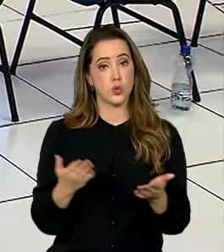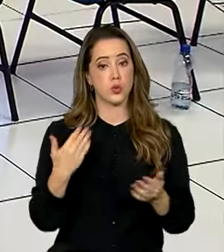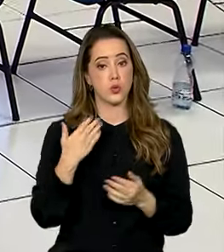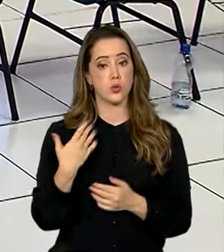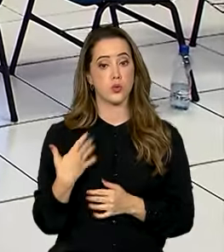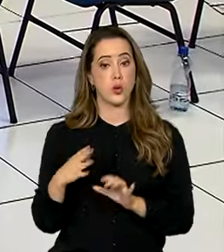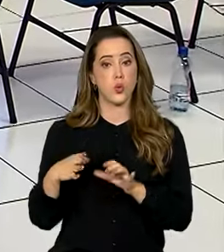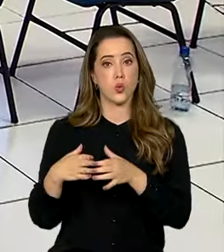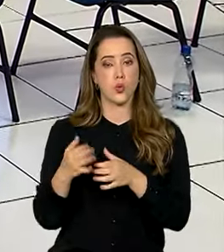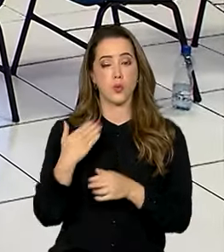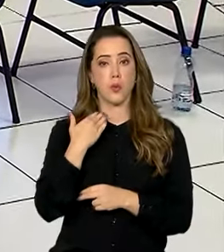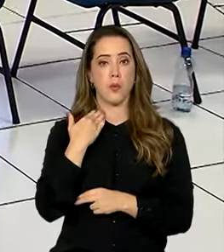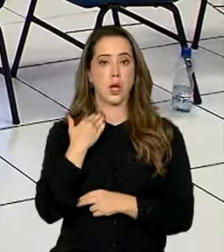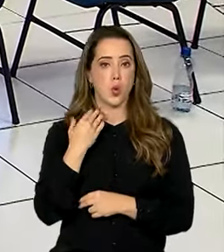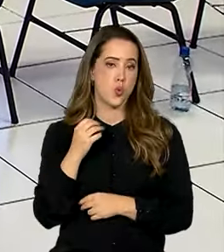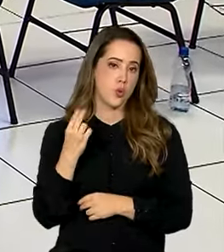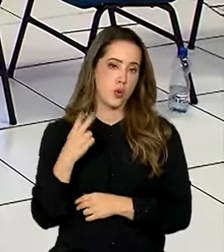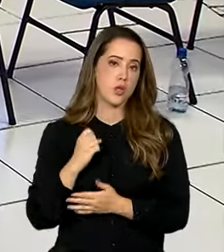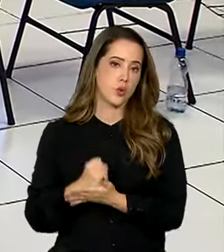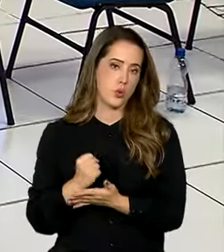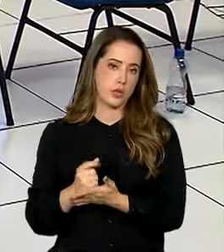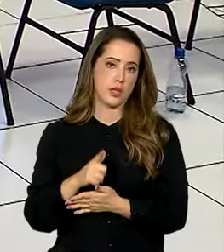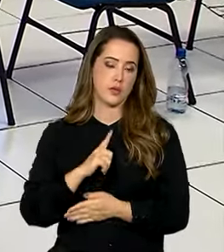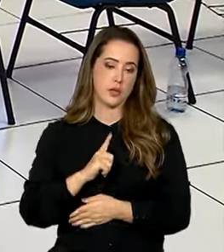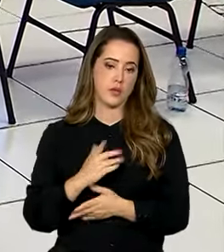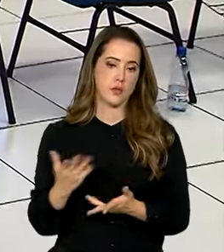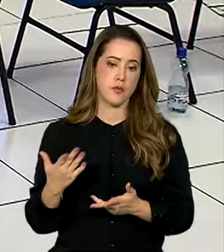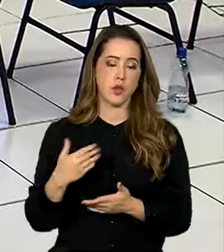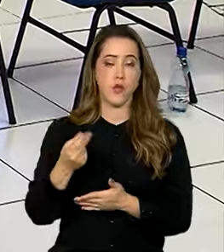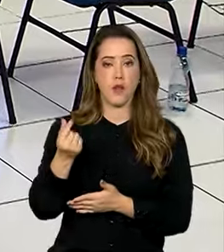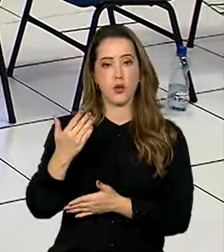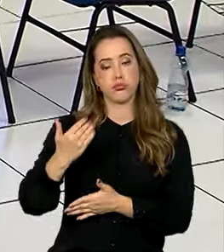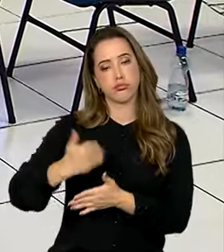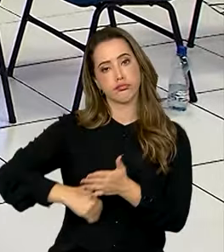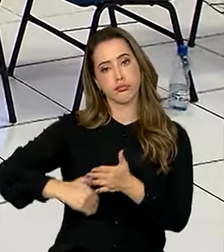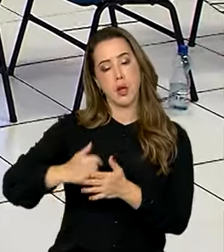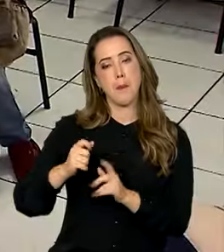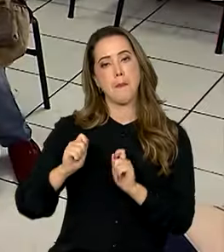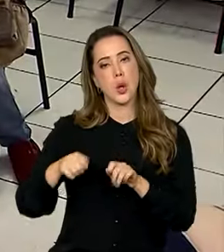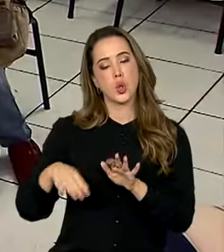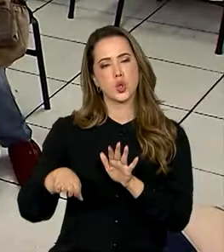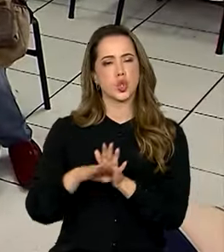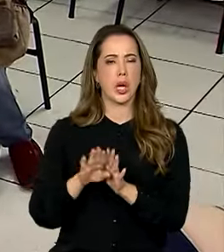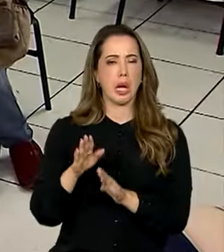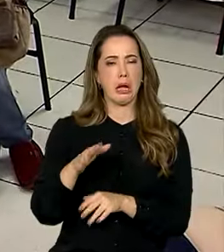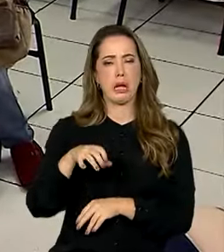agente financeiro com o qual tem o contrato. Os descontos podem chegar até